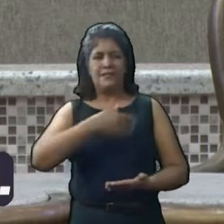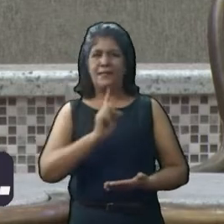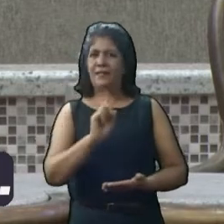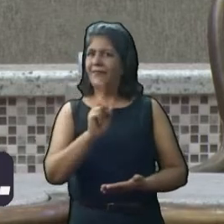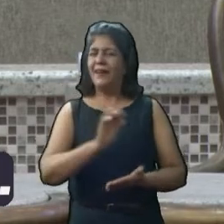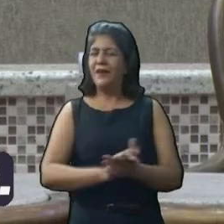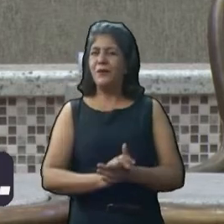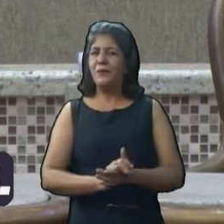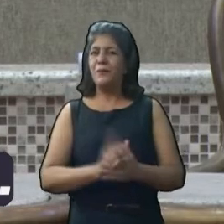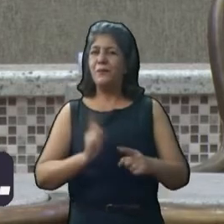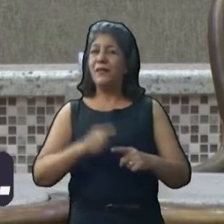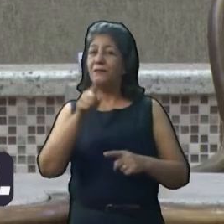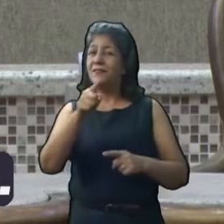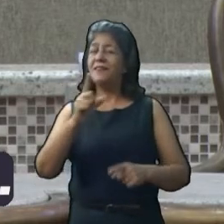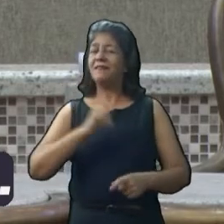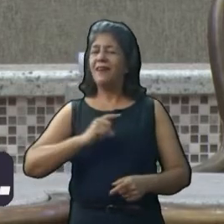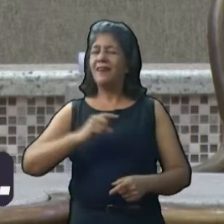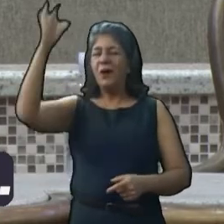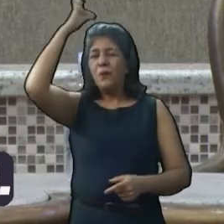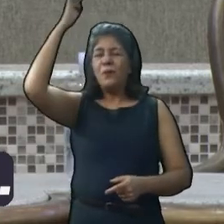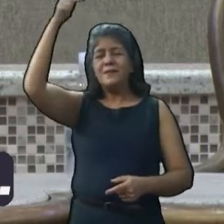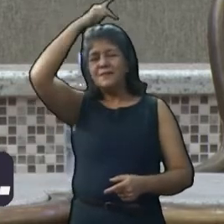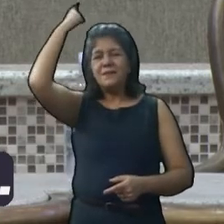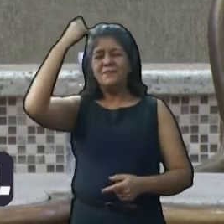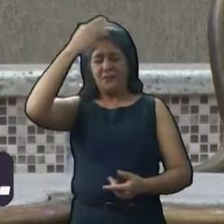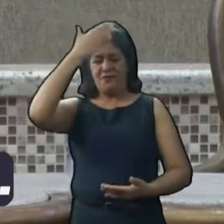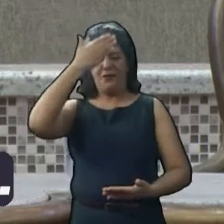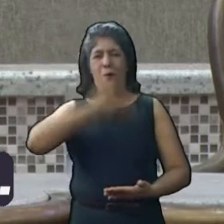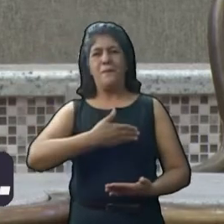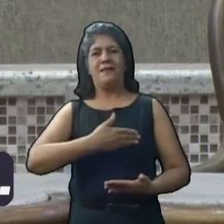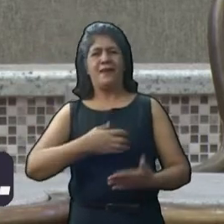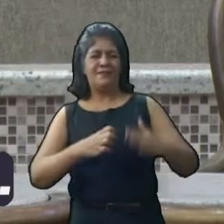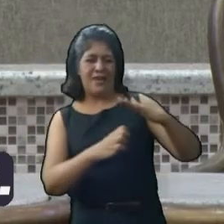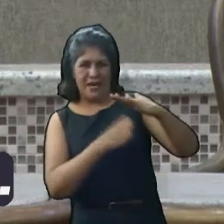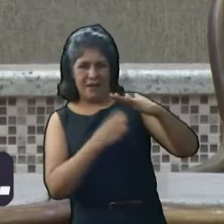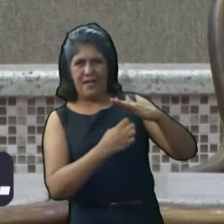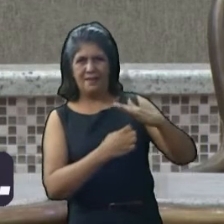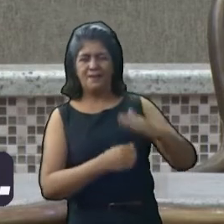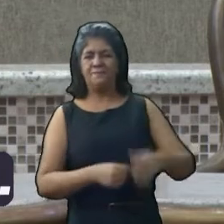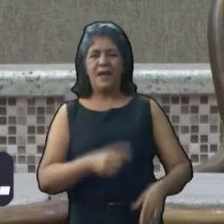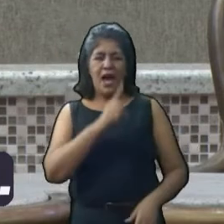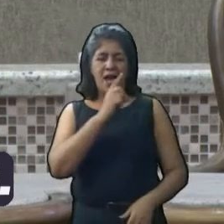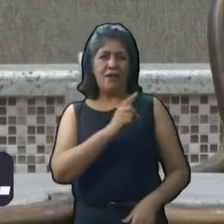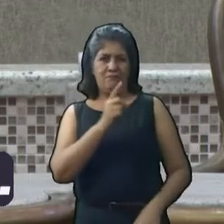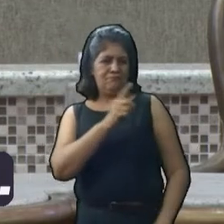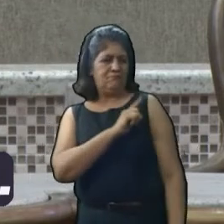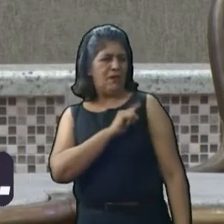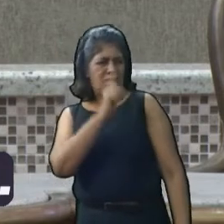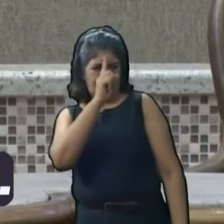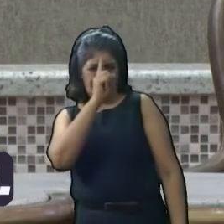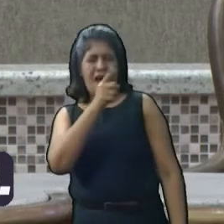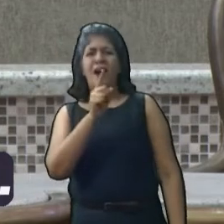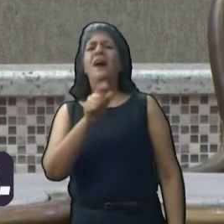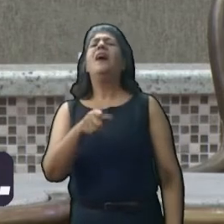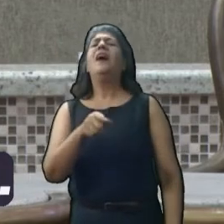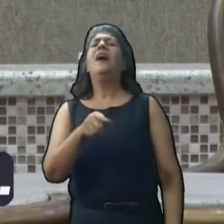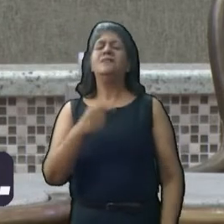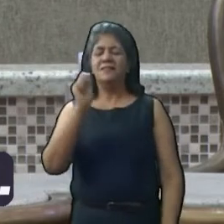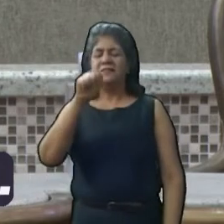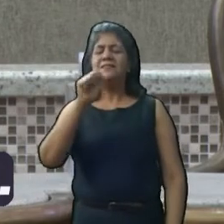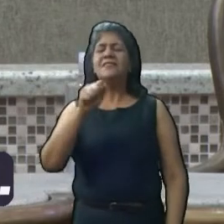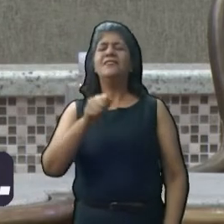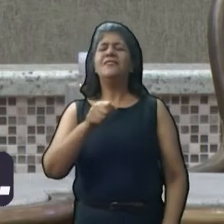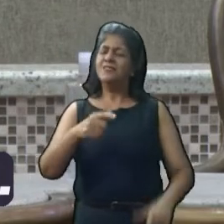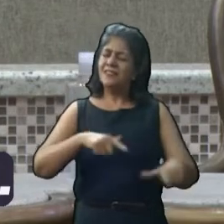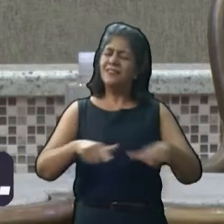se submeter aos seus superiores tanto no trabalho quanto na igreja a pessoa que